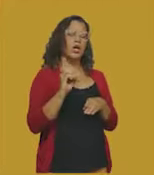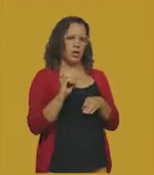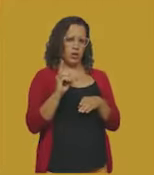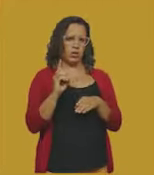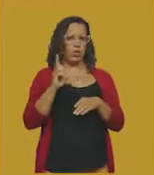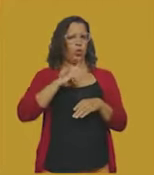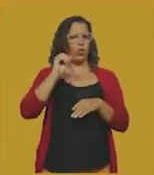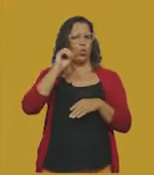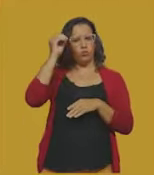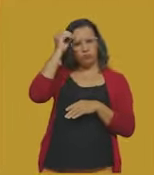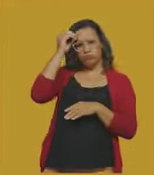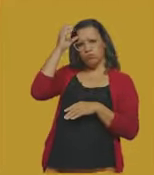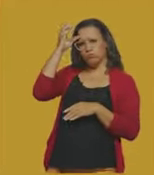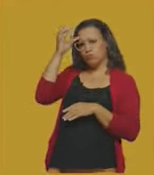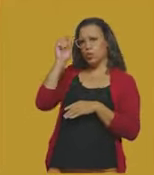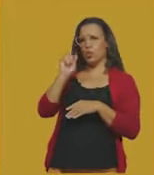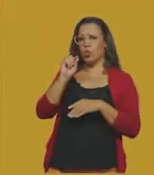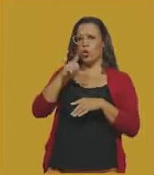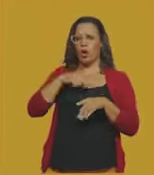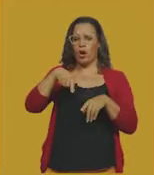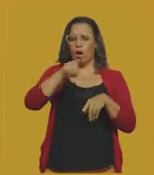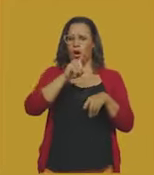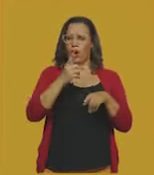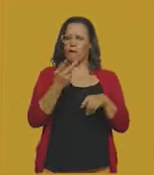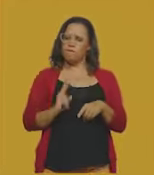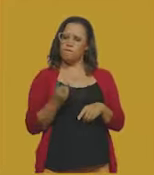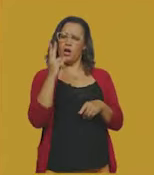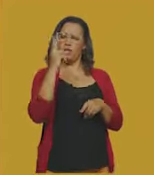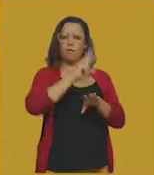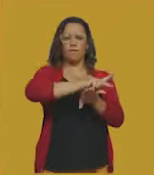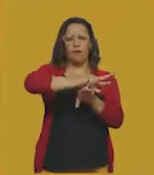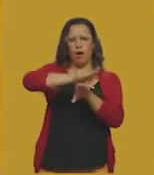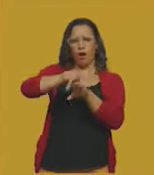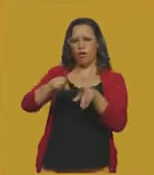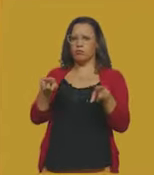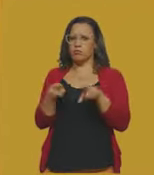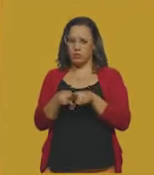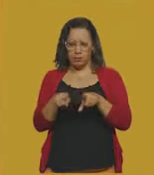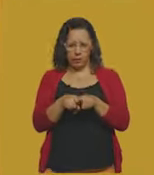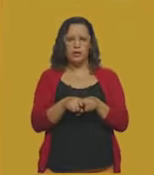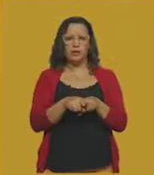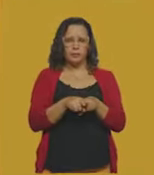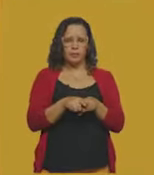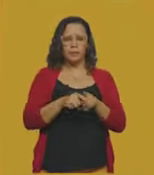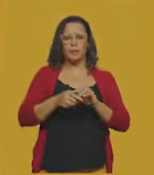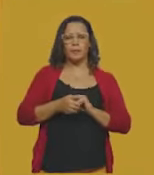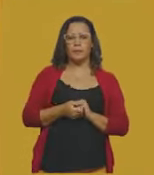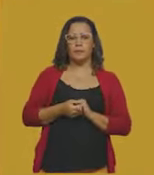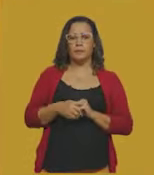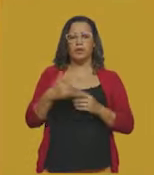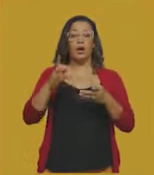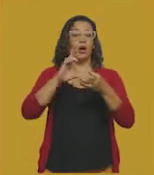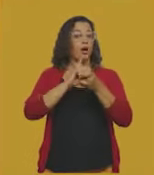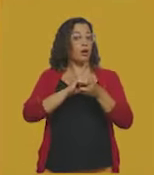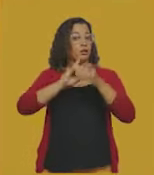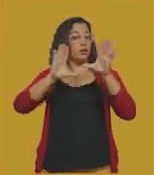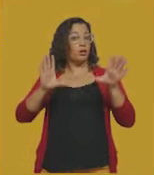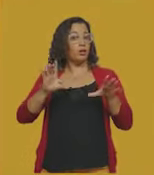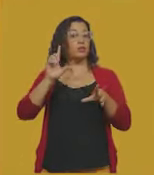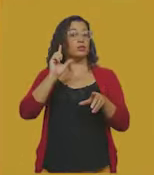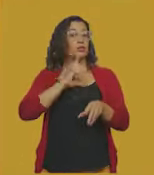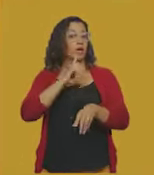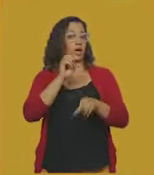reconhecimento e valorização das diferenças e diversidades, laicidade do Estado, democracia na